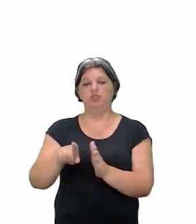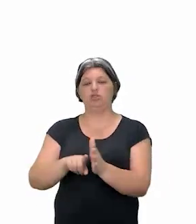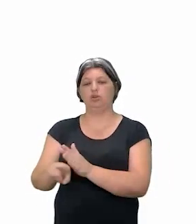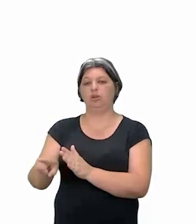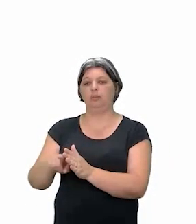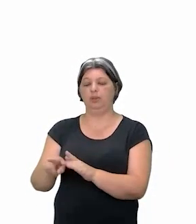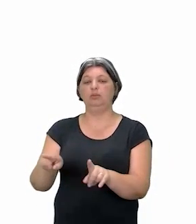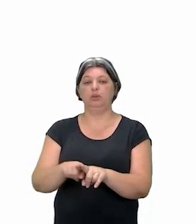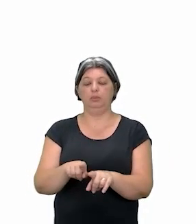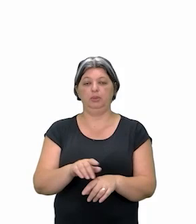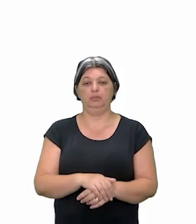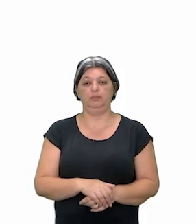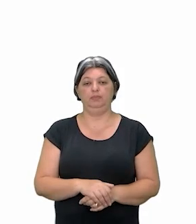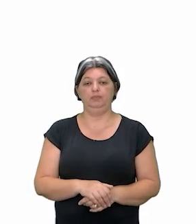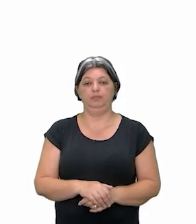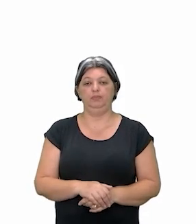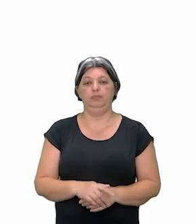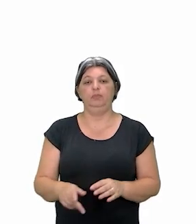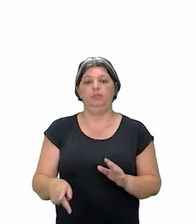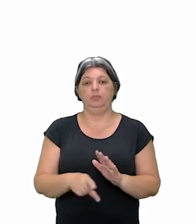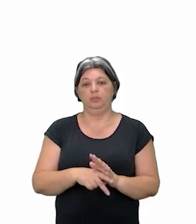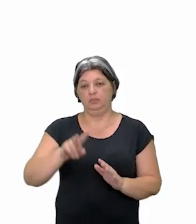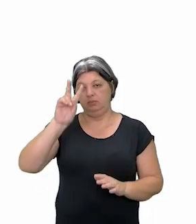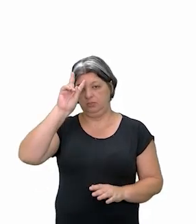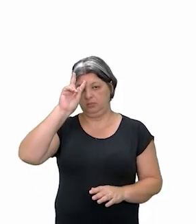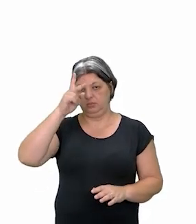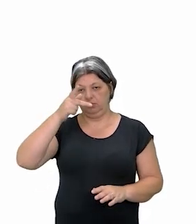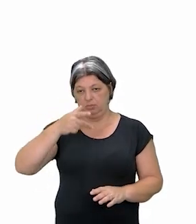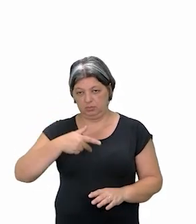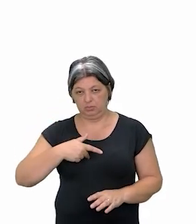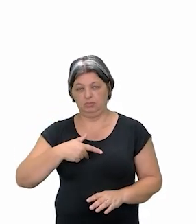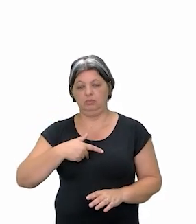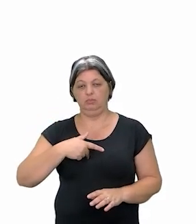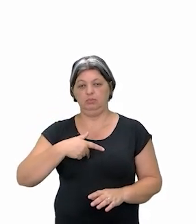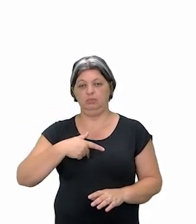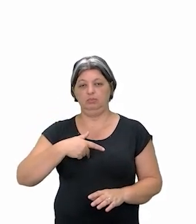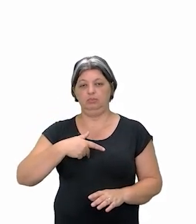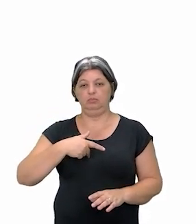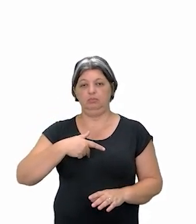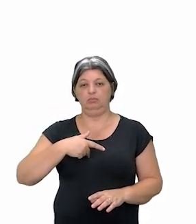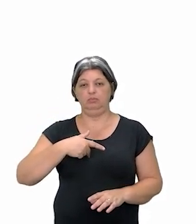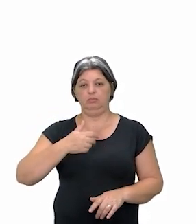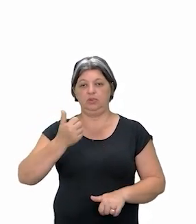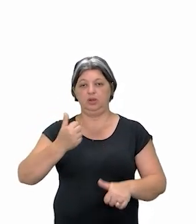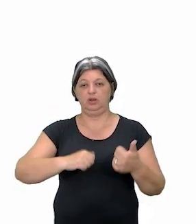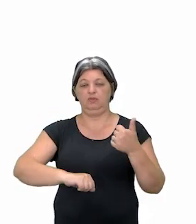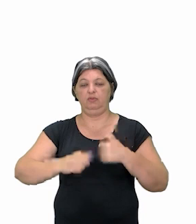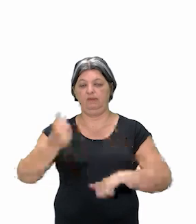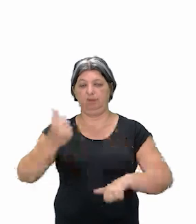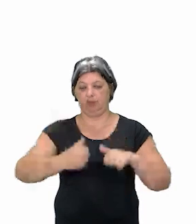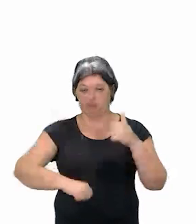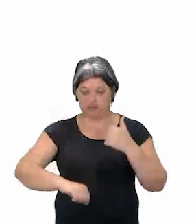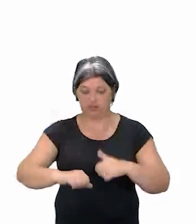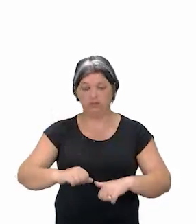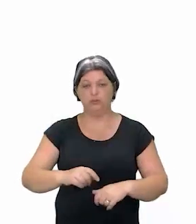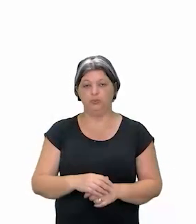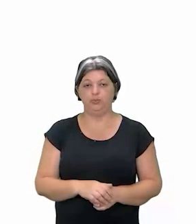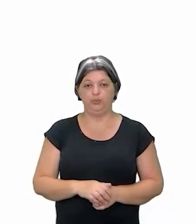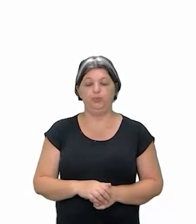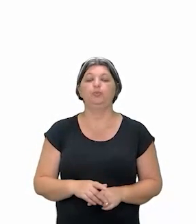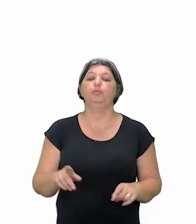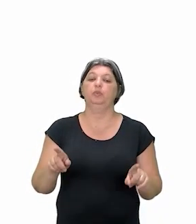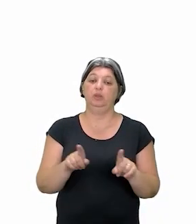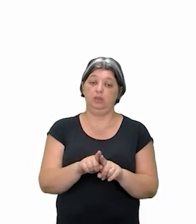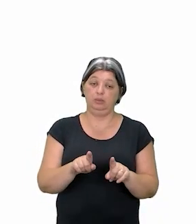tá bem? A autoavaliação, vamos conversar um pouquinho sobre ela mais para frente nessa apresentação de hoje, também é